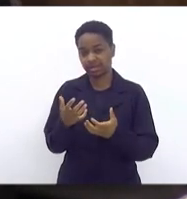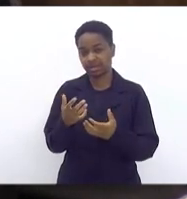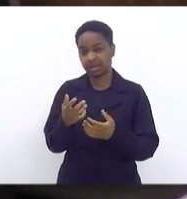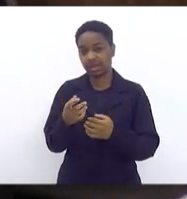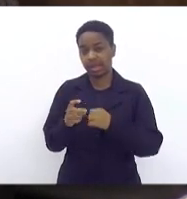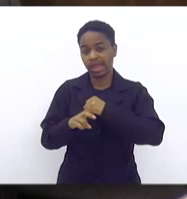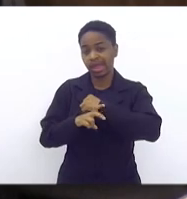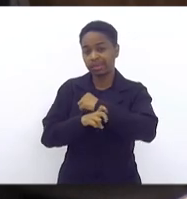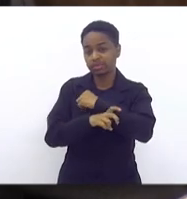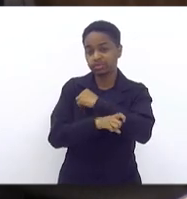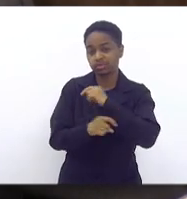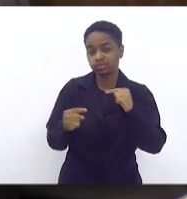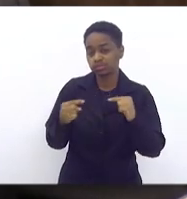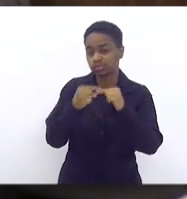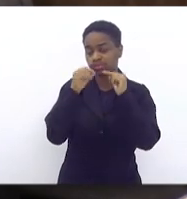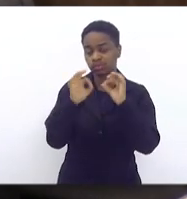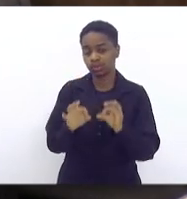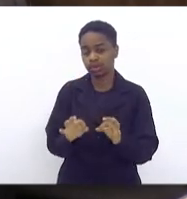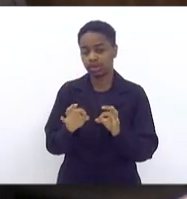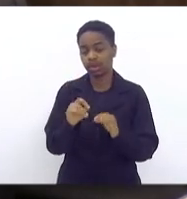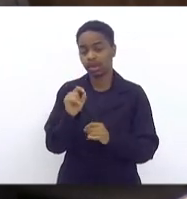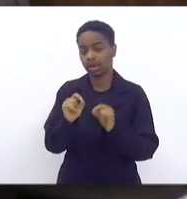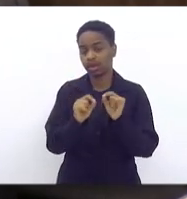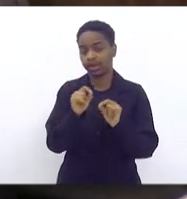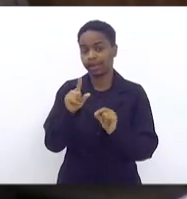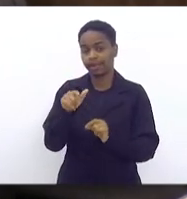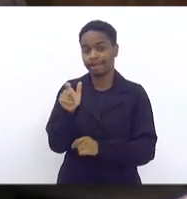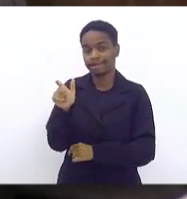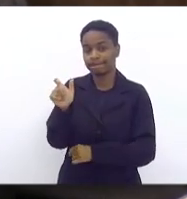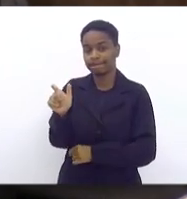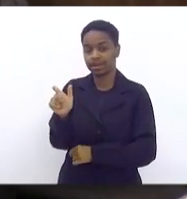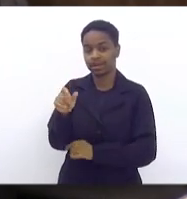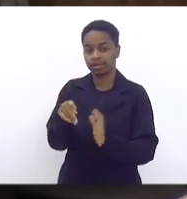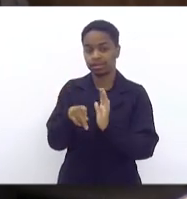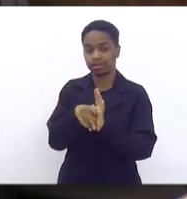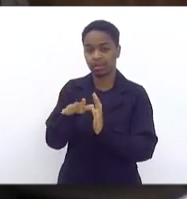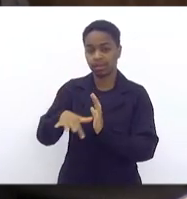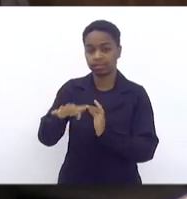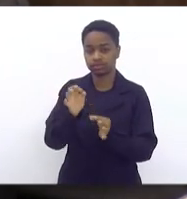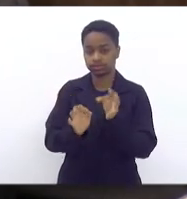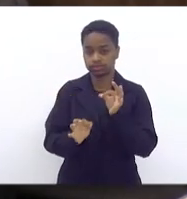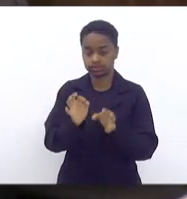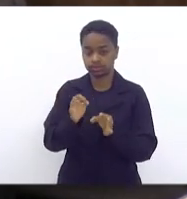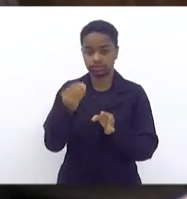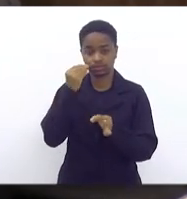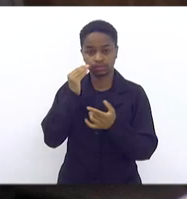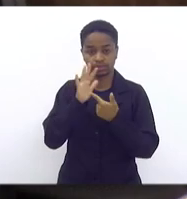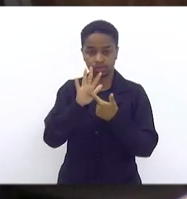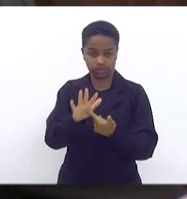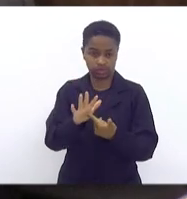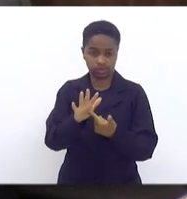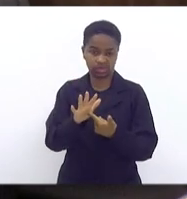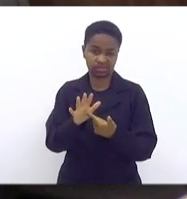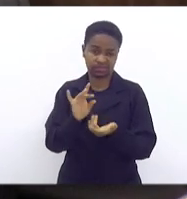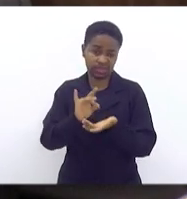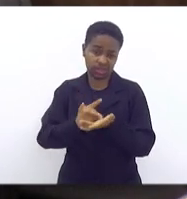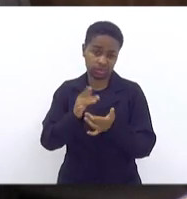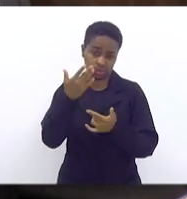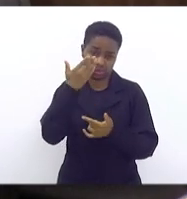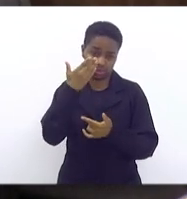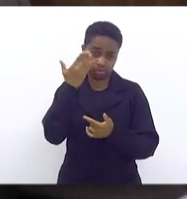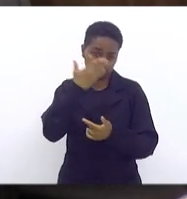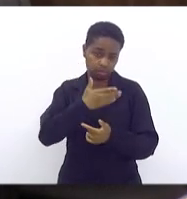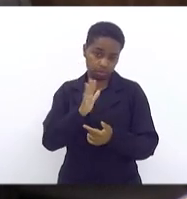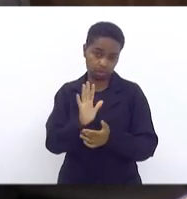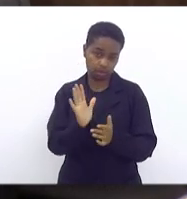válido epistemic seria uma é uma palavra eh do juridique aí para dizer assim Tecnicamente vamos dizer assim